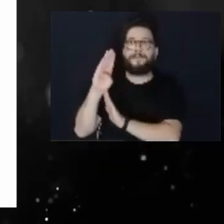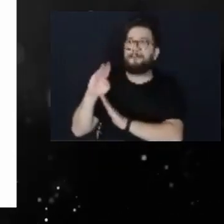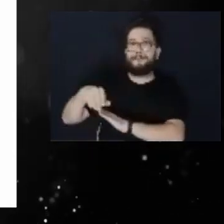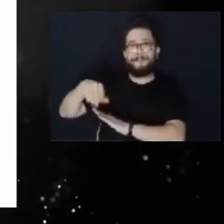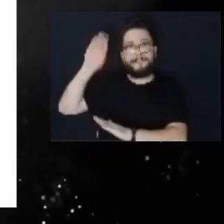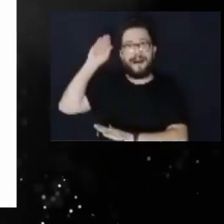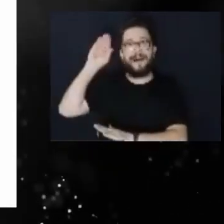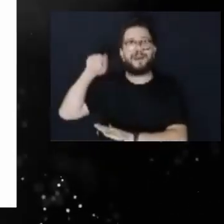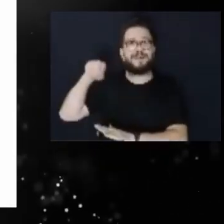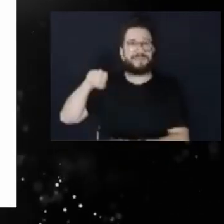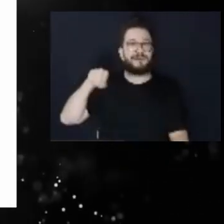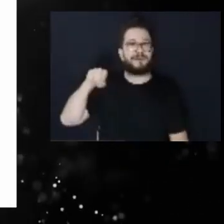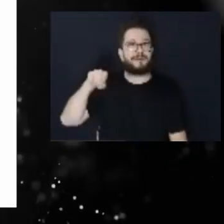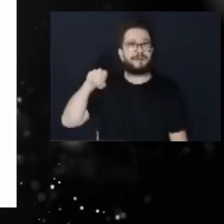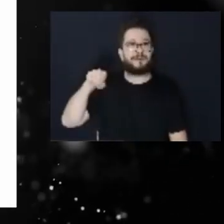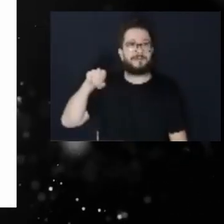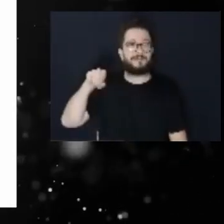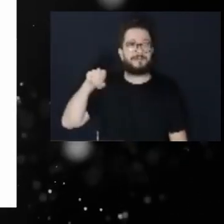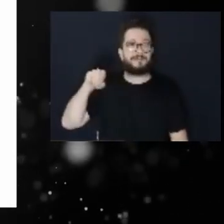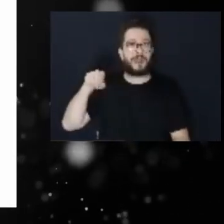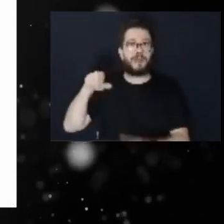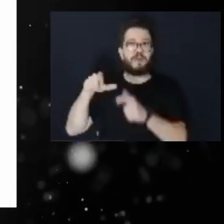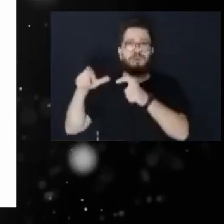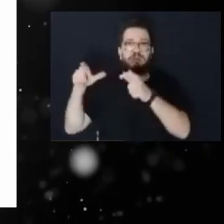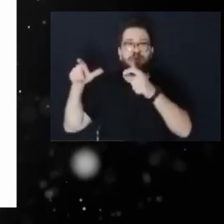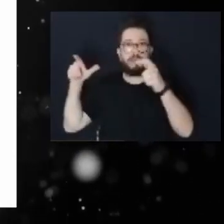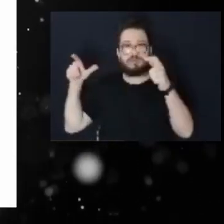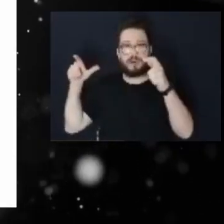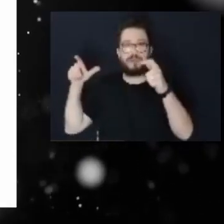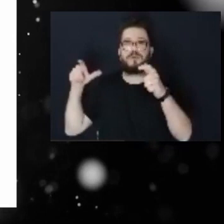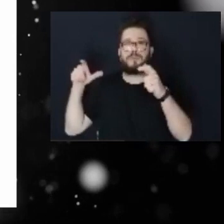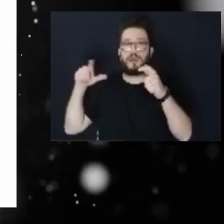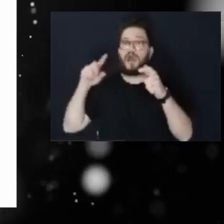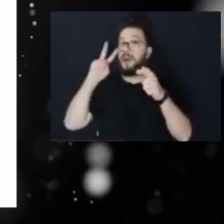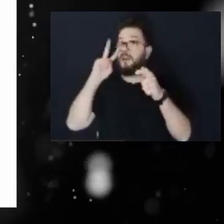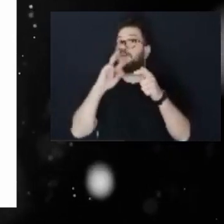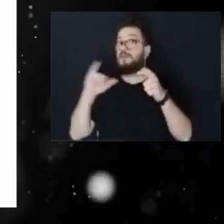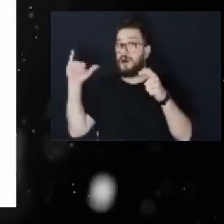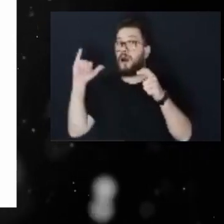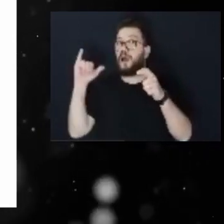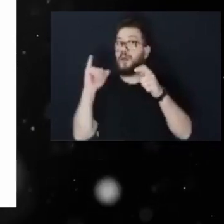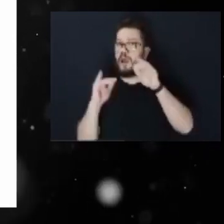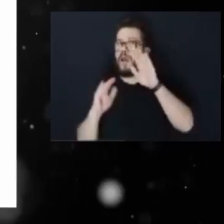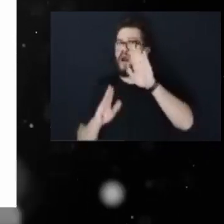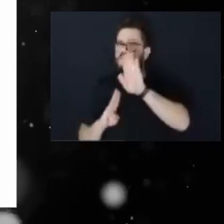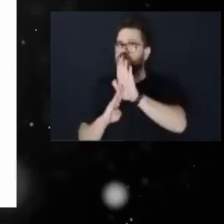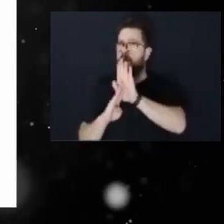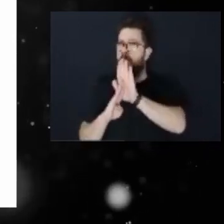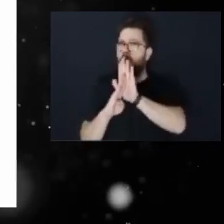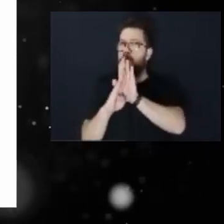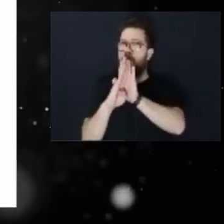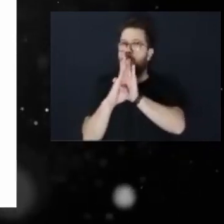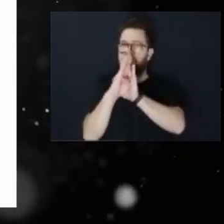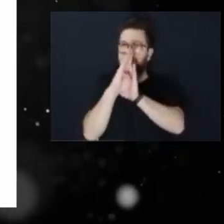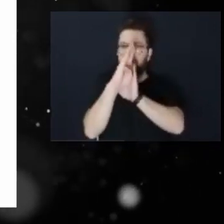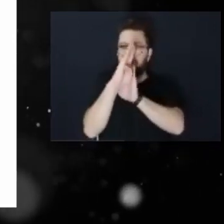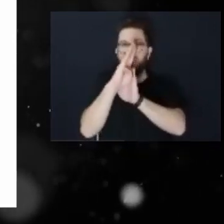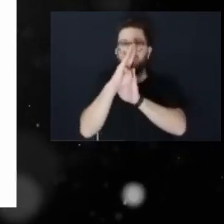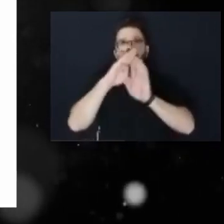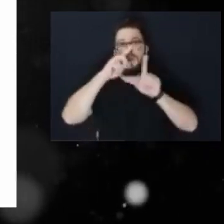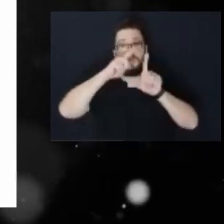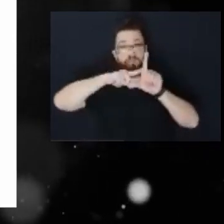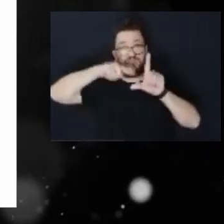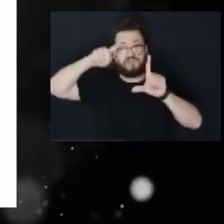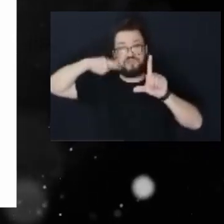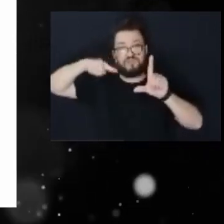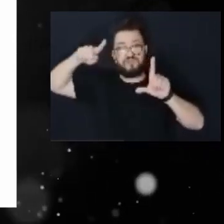Então, nós temos uma projeção de pico sendo atingido da terceira onda em final de maio